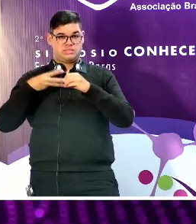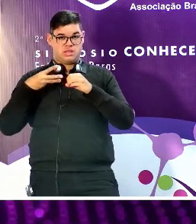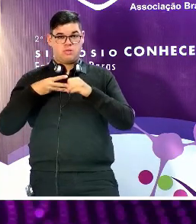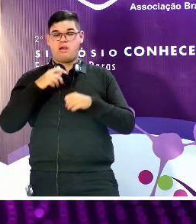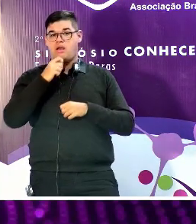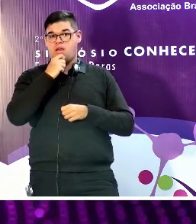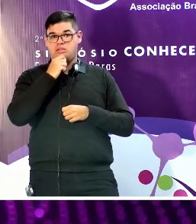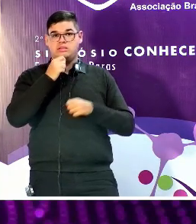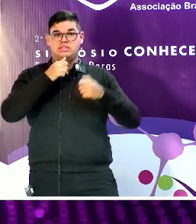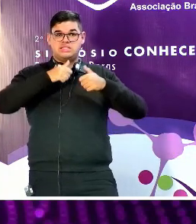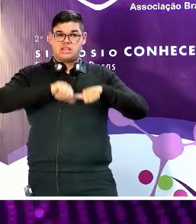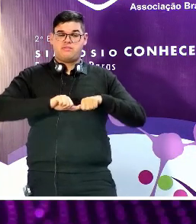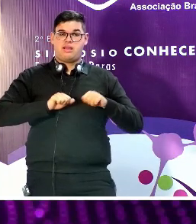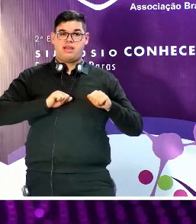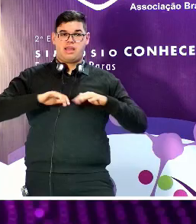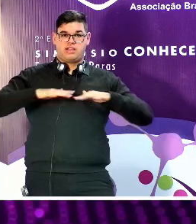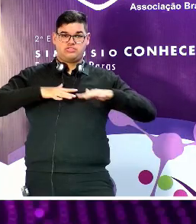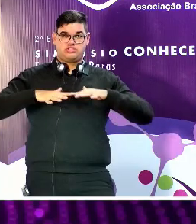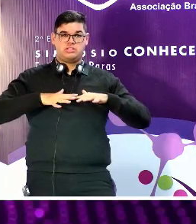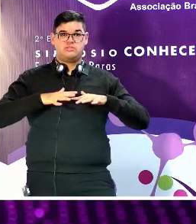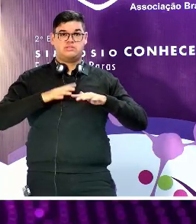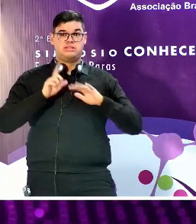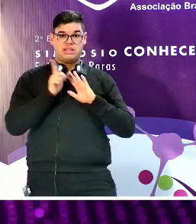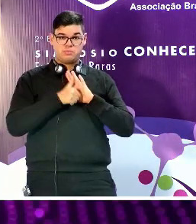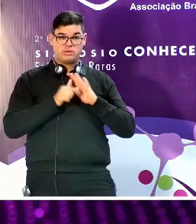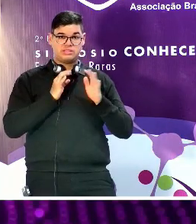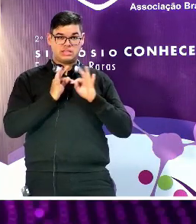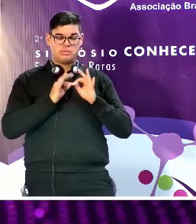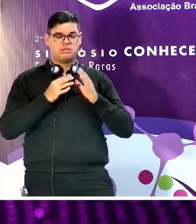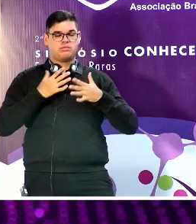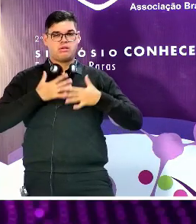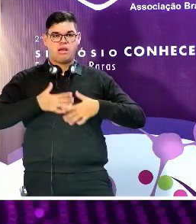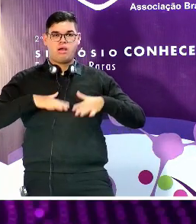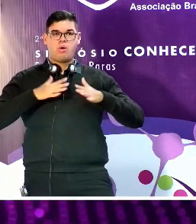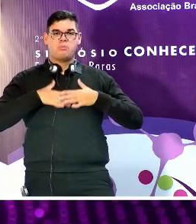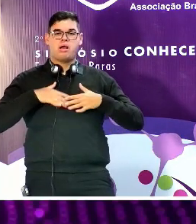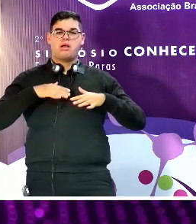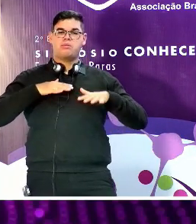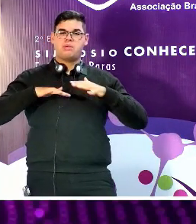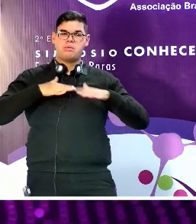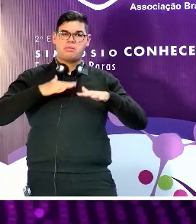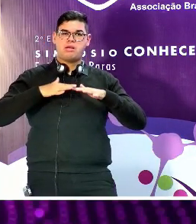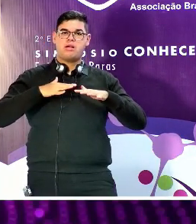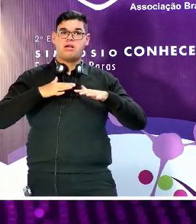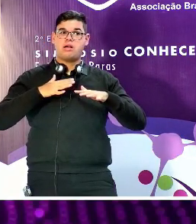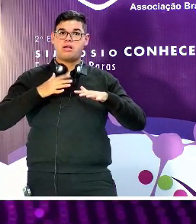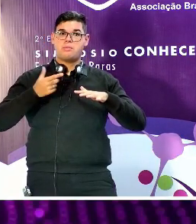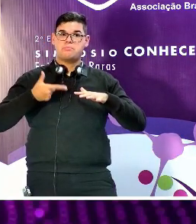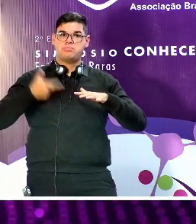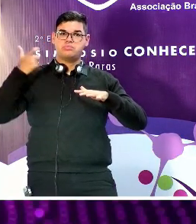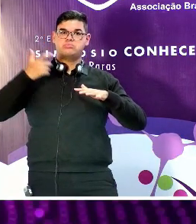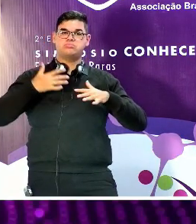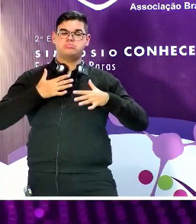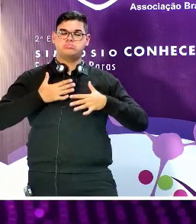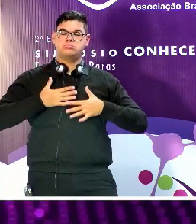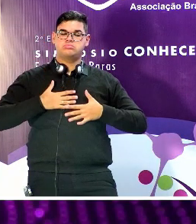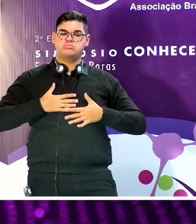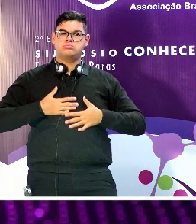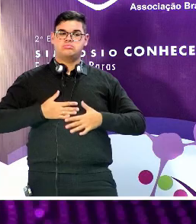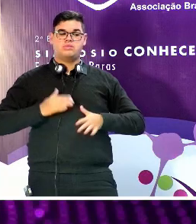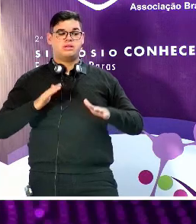reativas, elas se acalmam após o tratamento, que é o caso, por exemplo, da micróglia. Então, a gente viu processos